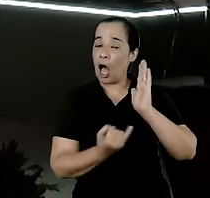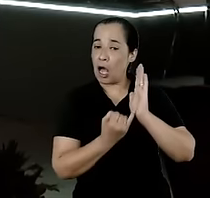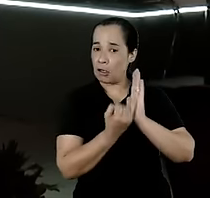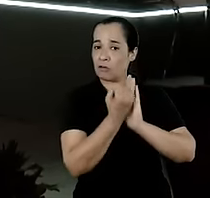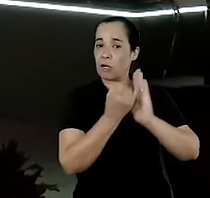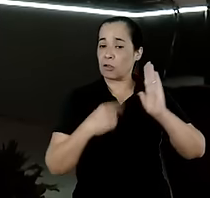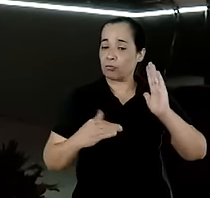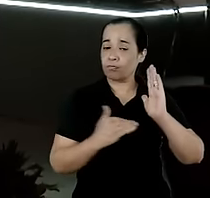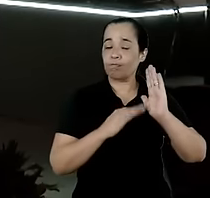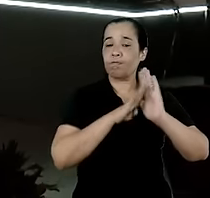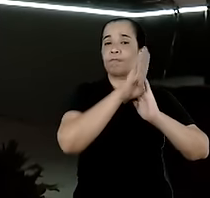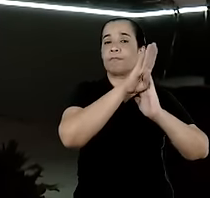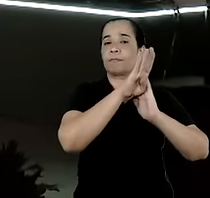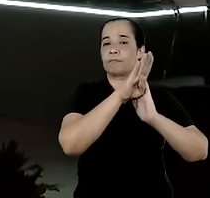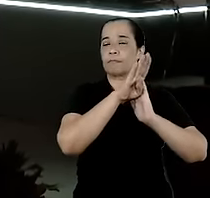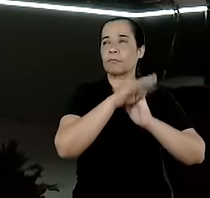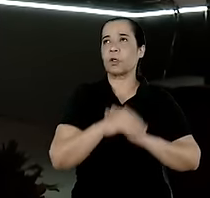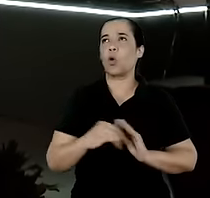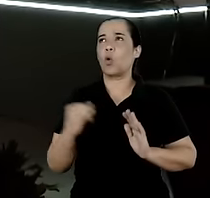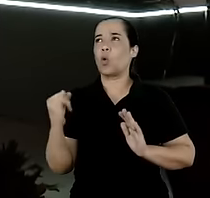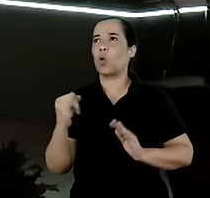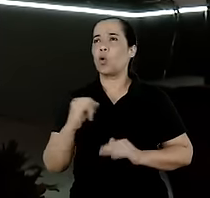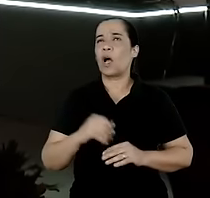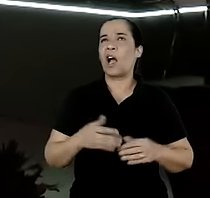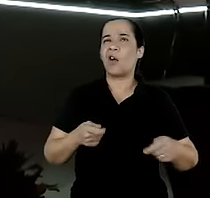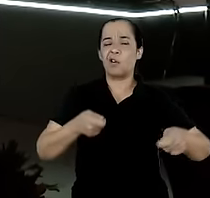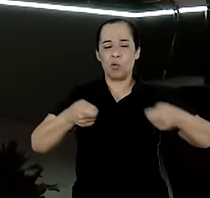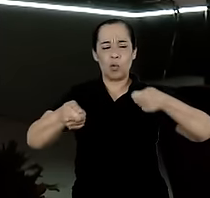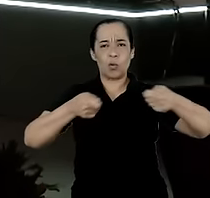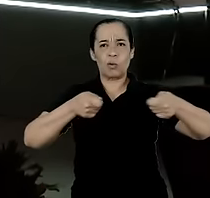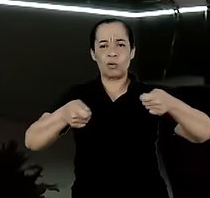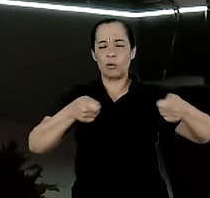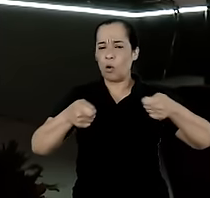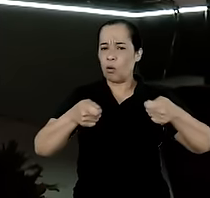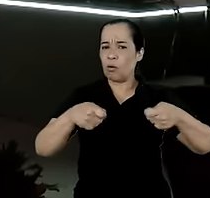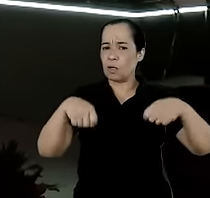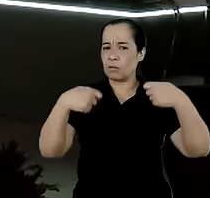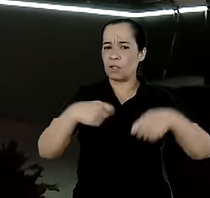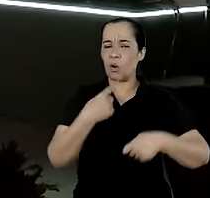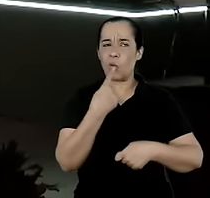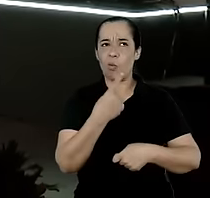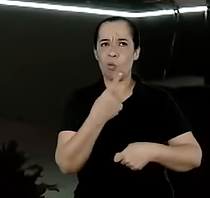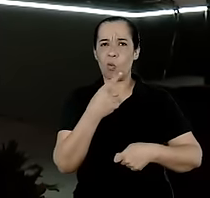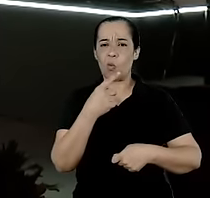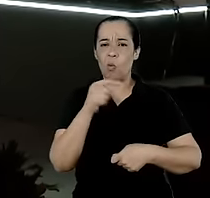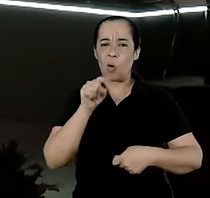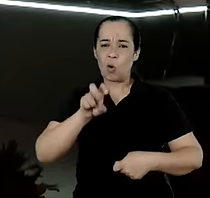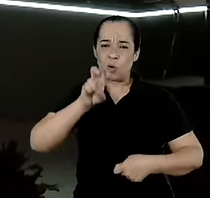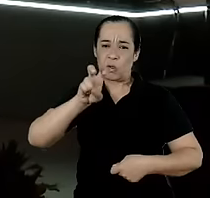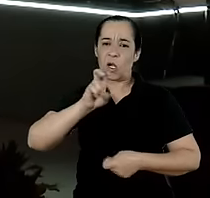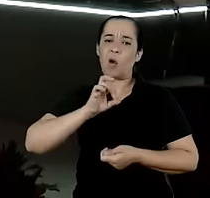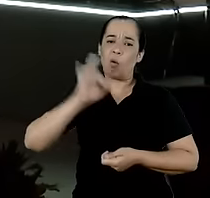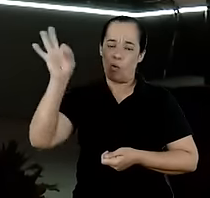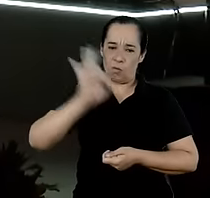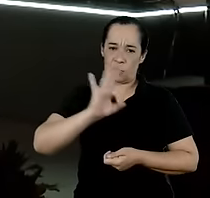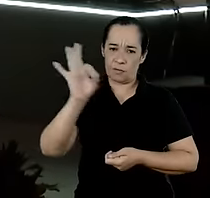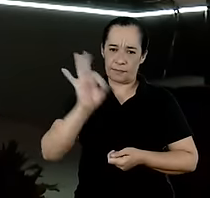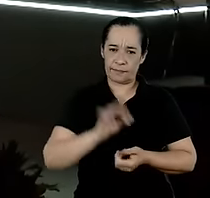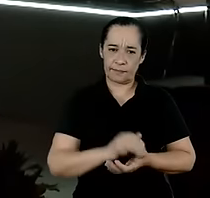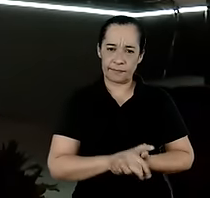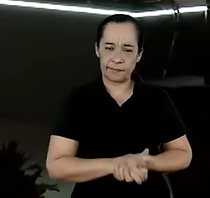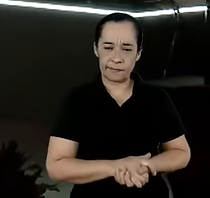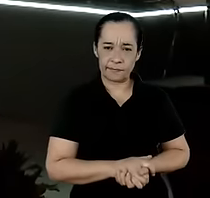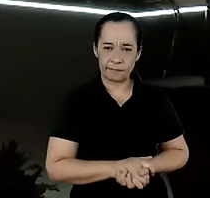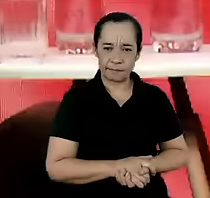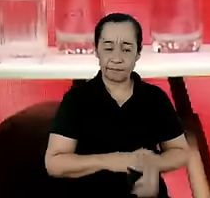provavelmente estamos falando de um juro de Equilíbrio agora perto dia um e 1,5 taxa real eh então